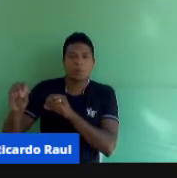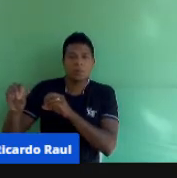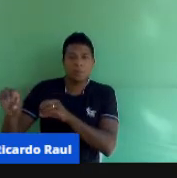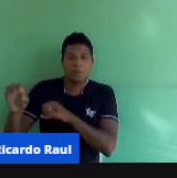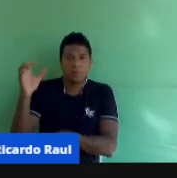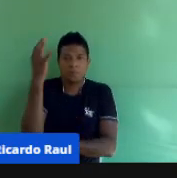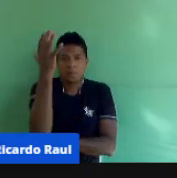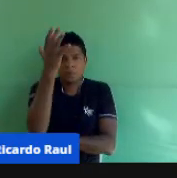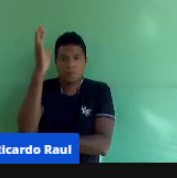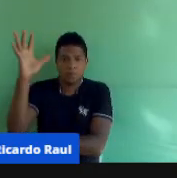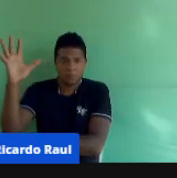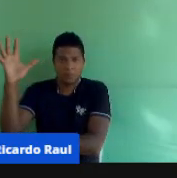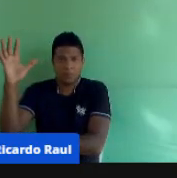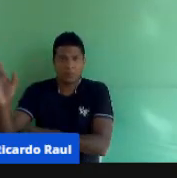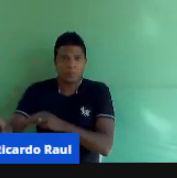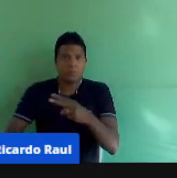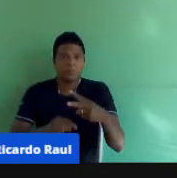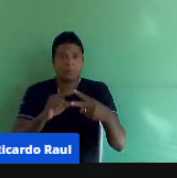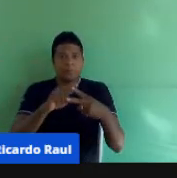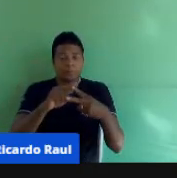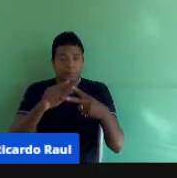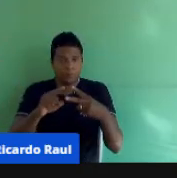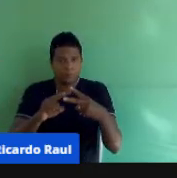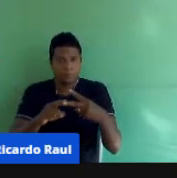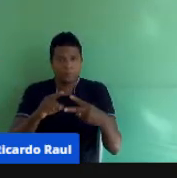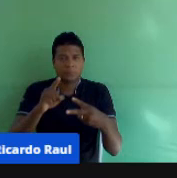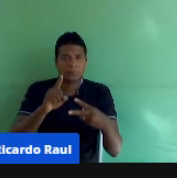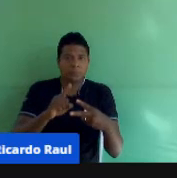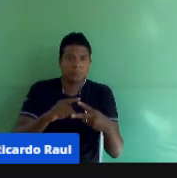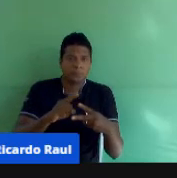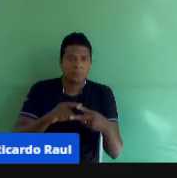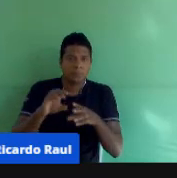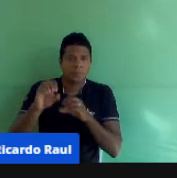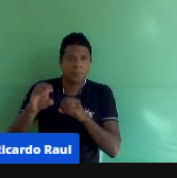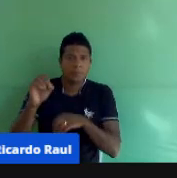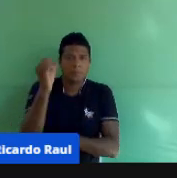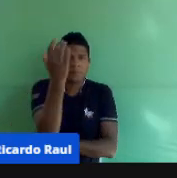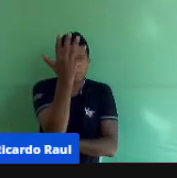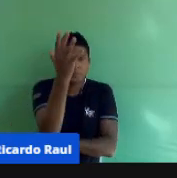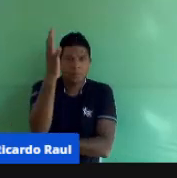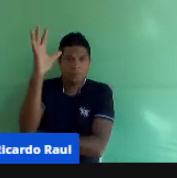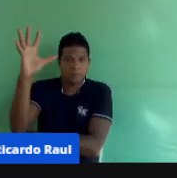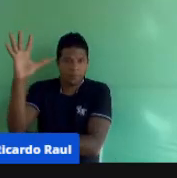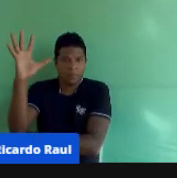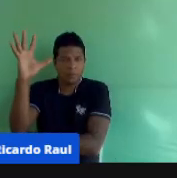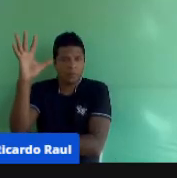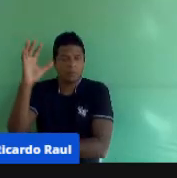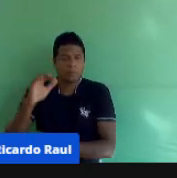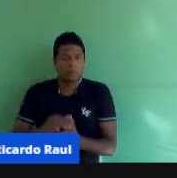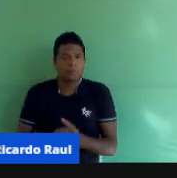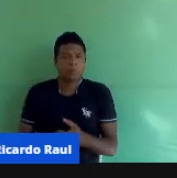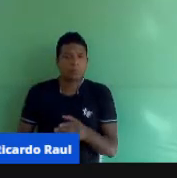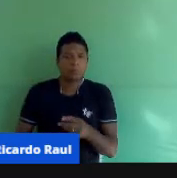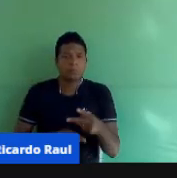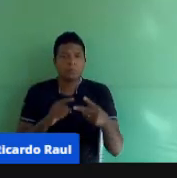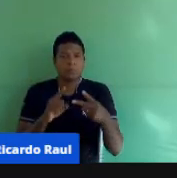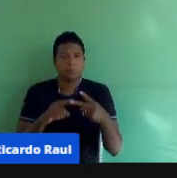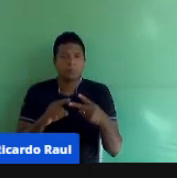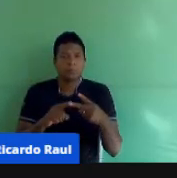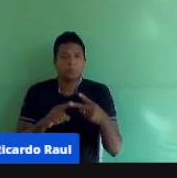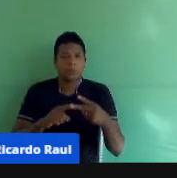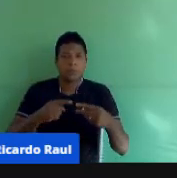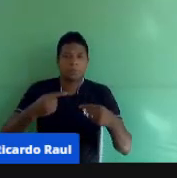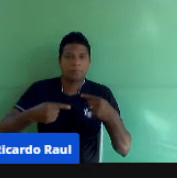as duas concepções, aquela concepção da educação ambiental mais conservadora e a concepção crítica.